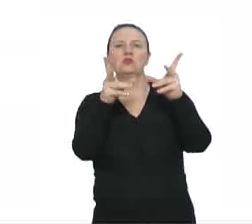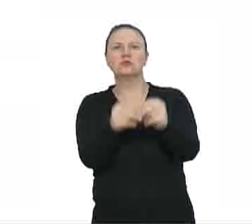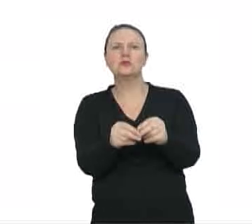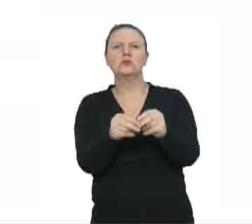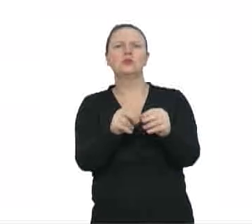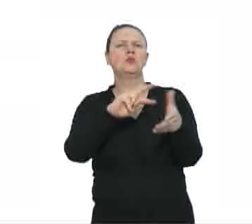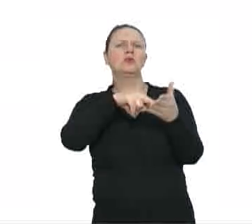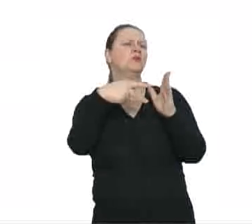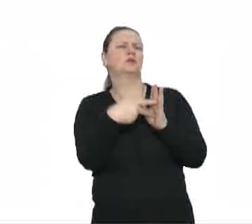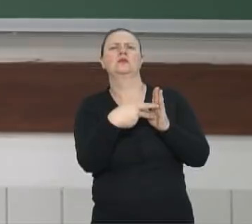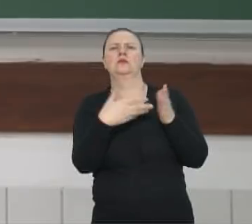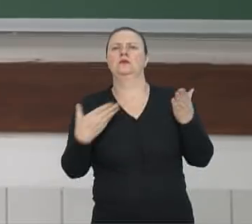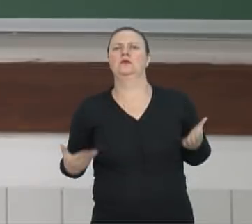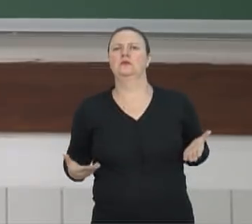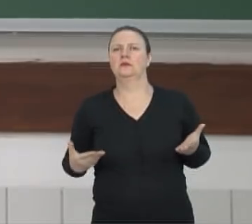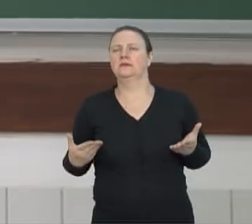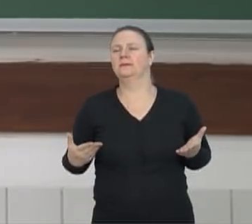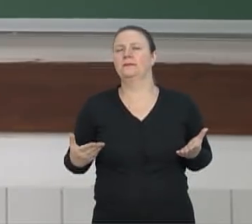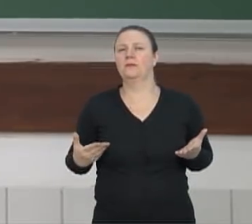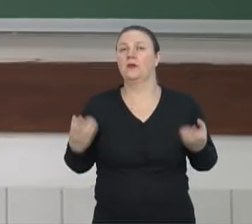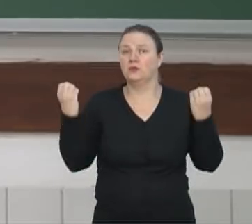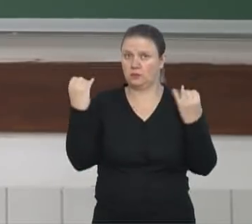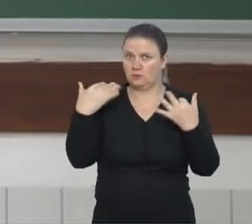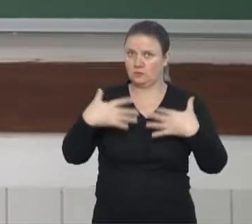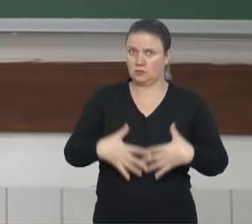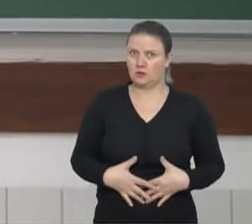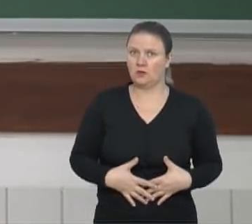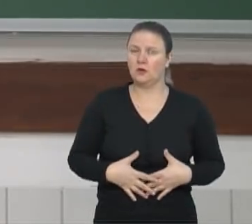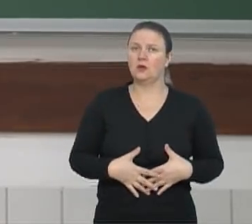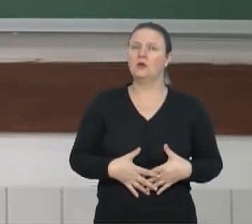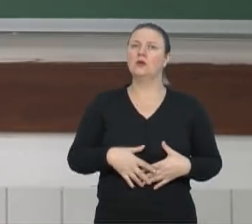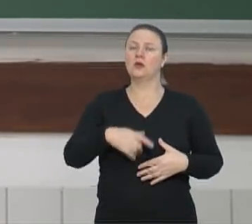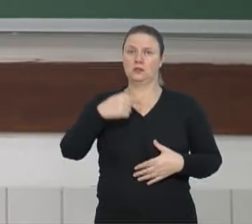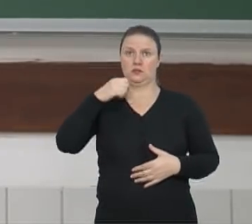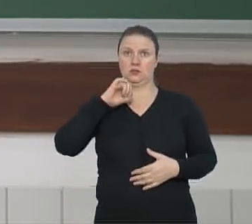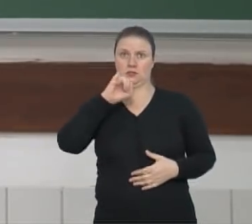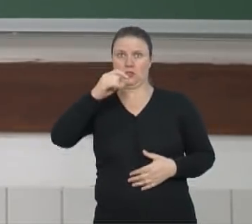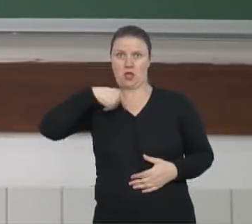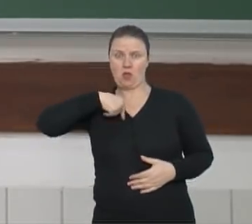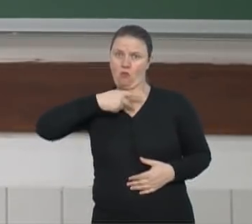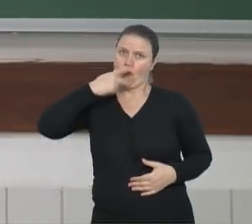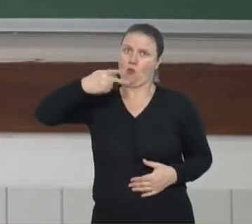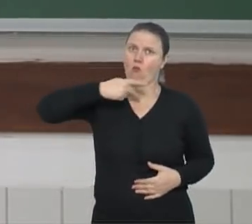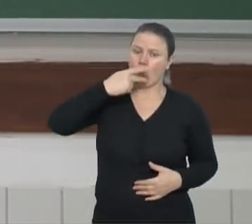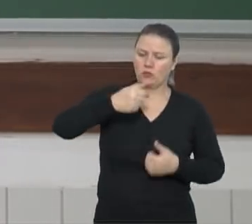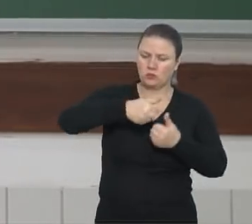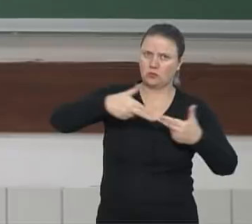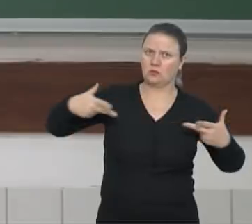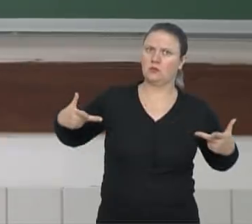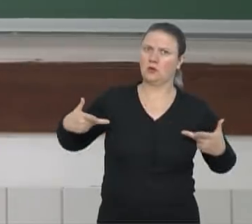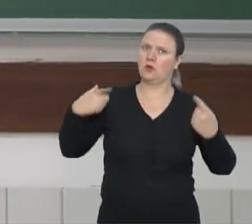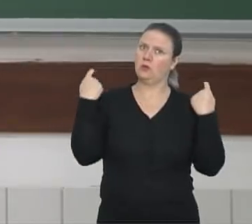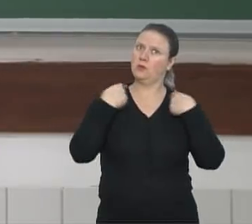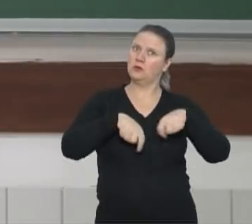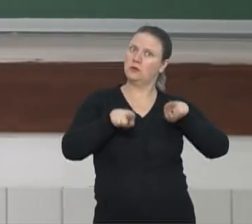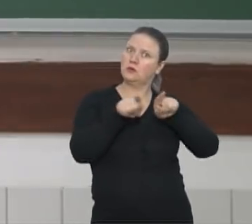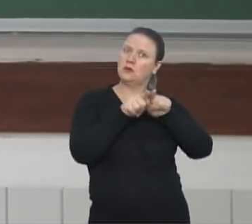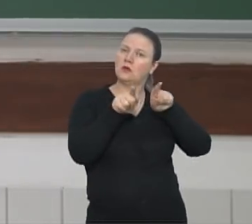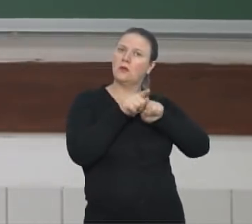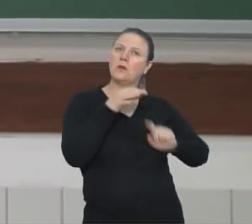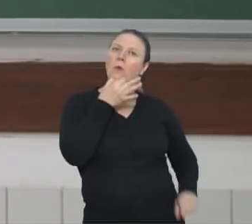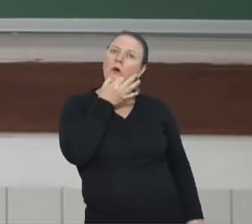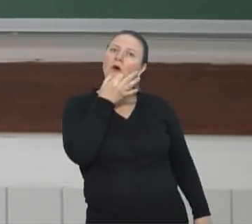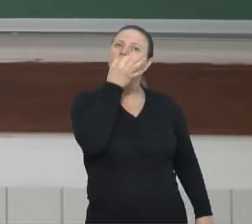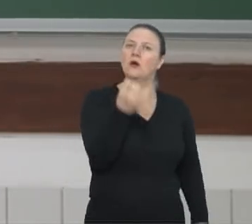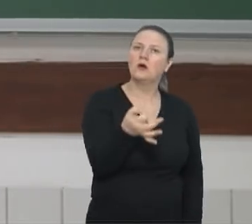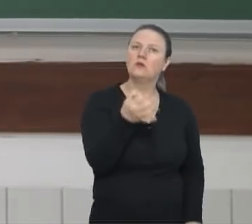que isso significa. Então, é aquilo que eu falei para vocês, né? Então, quando eu digo alguma coisa, eu tenho que ter argumentos, certo?